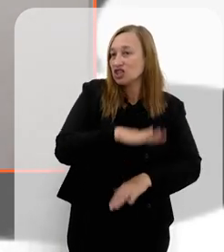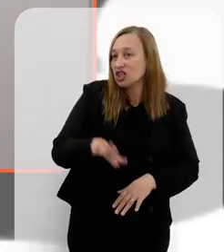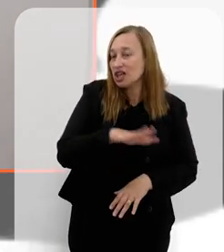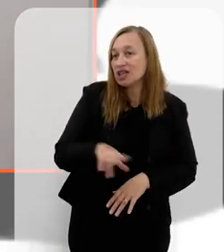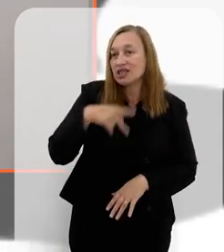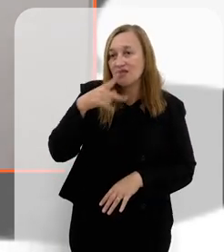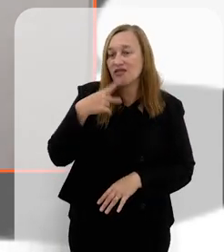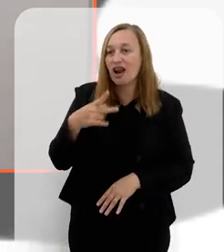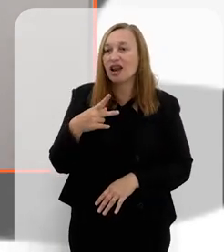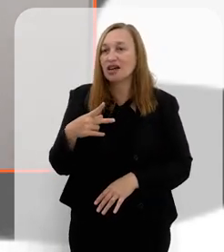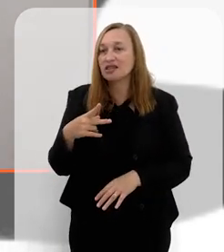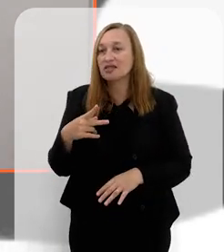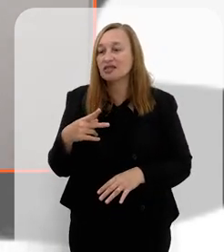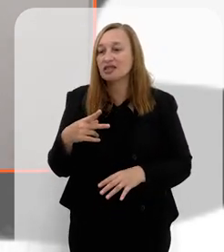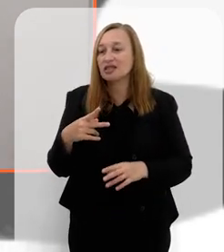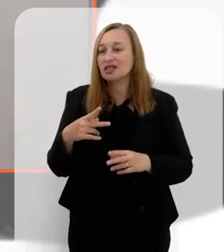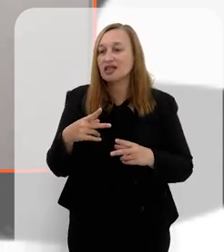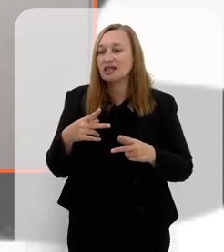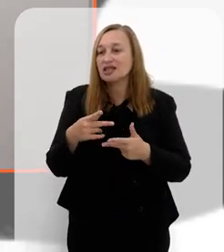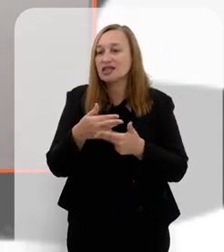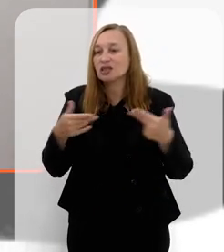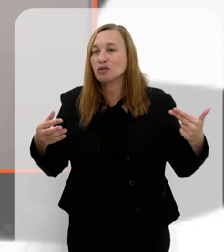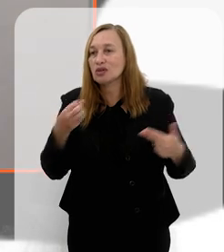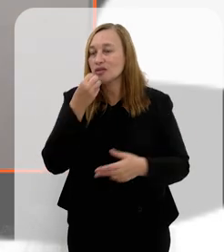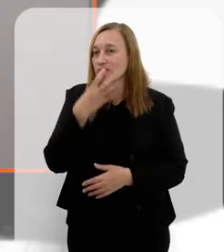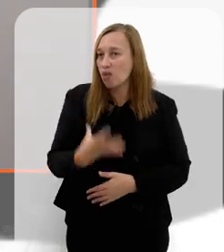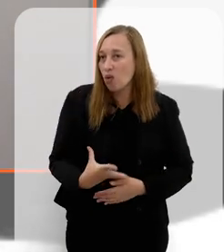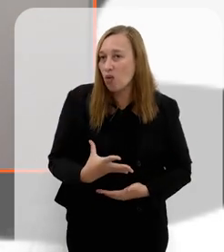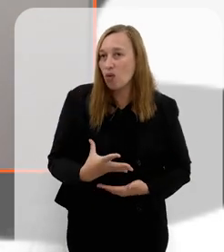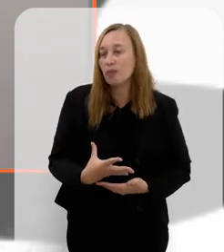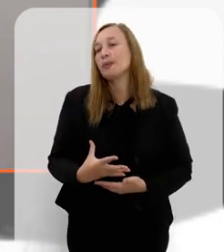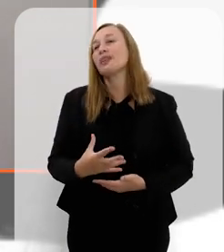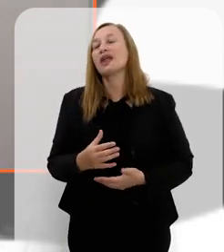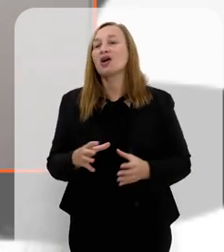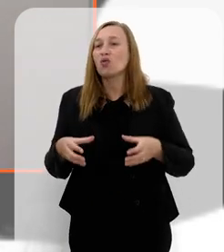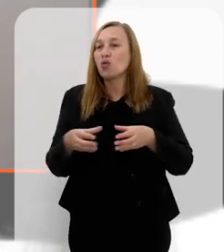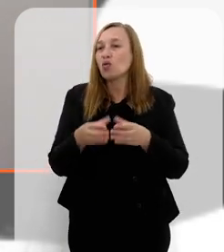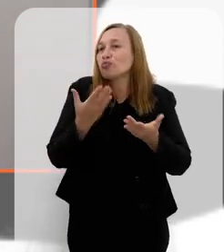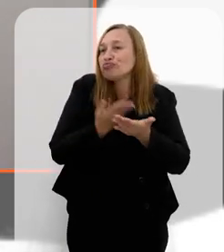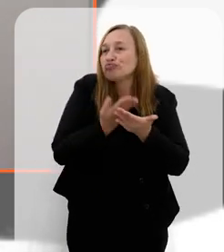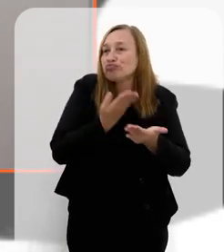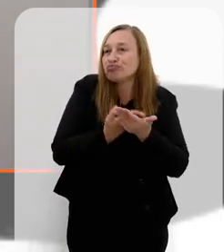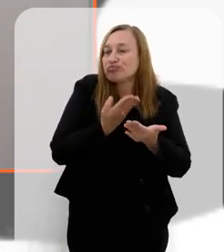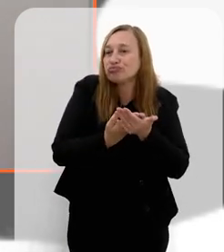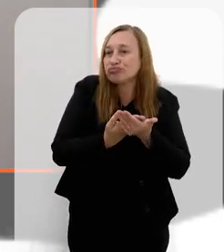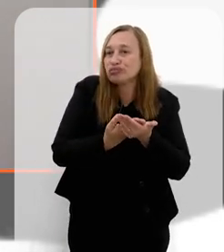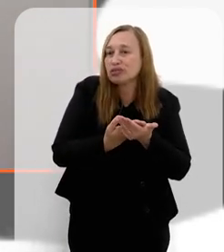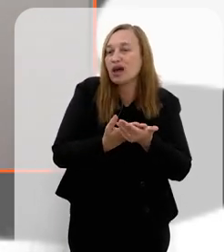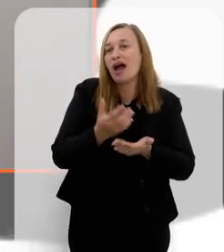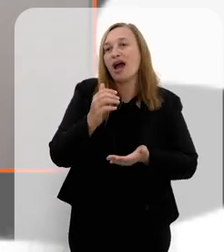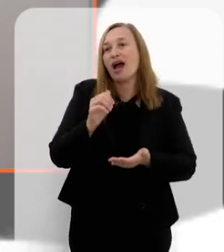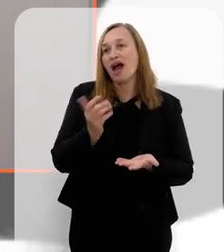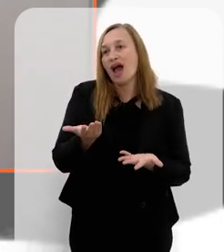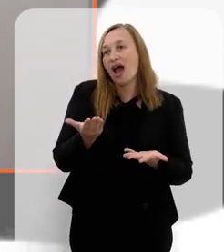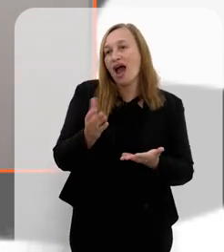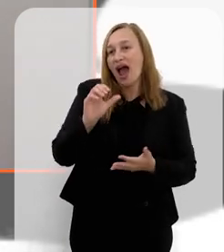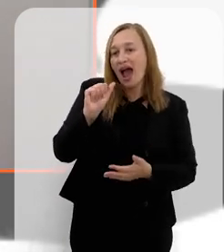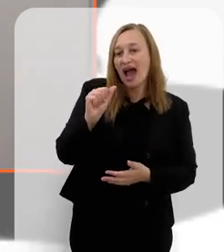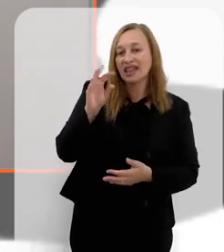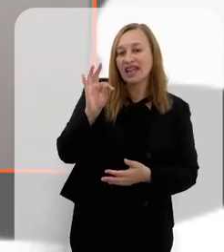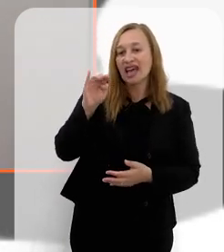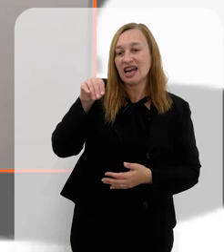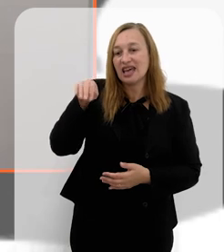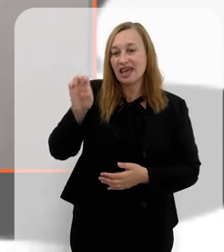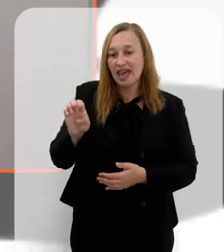crianças falando desses benefícios. Teve um ateliê, bom, ateliê